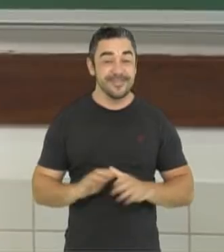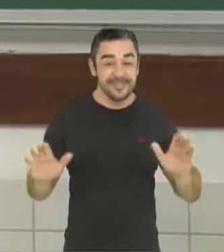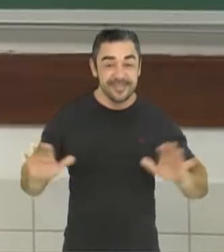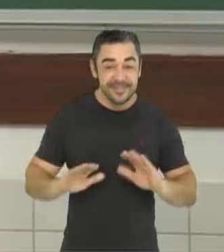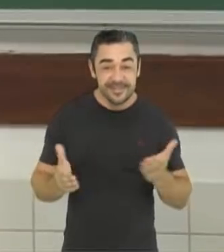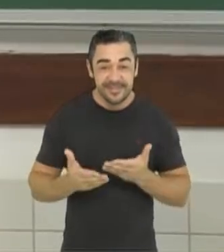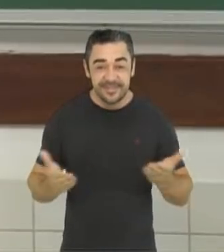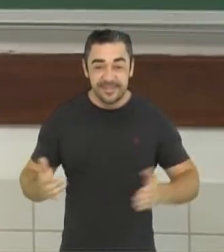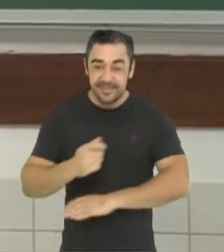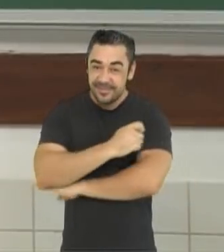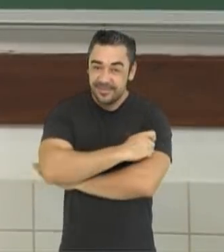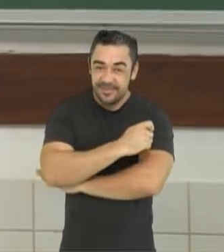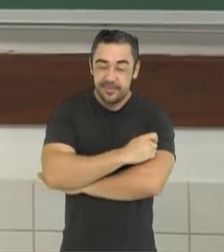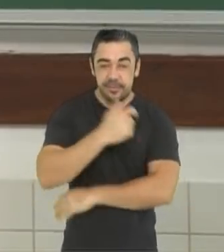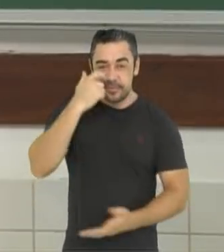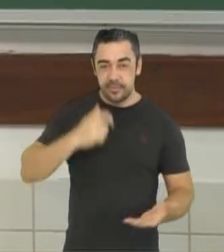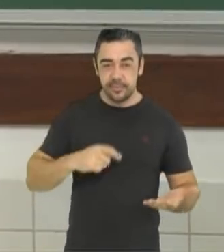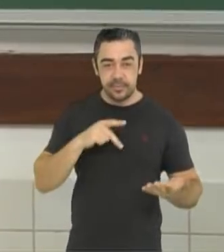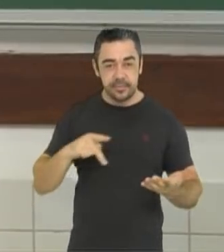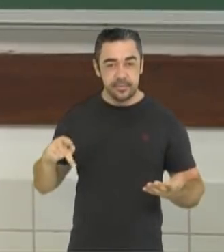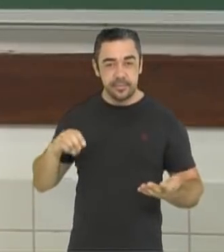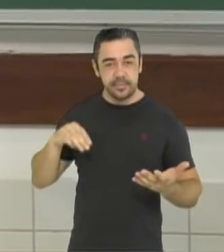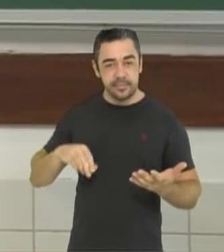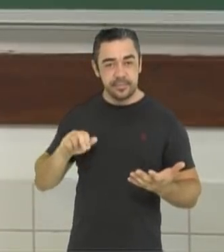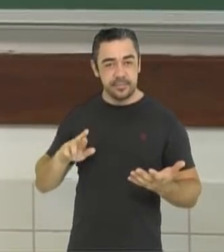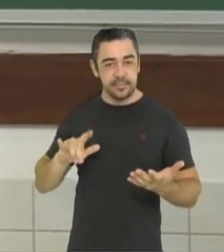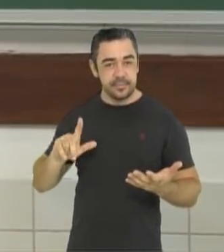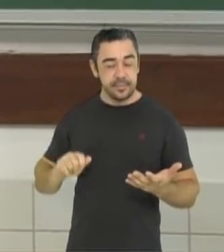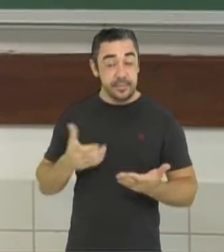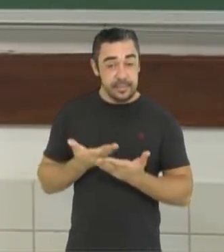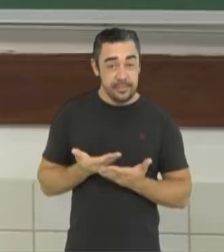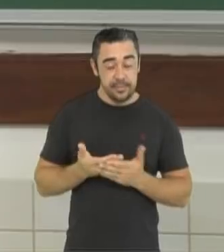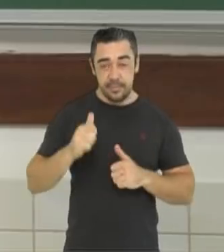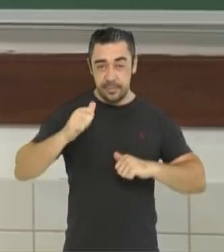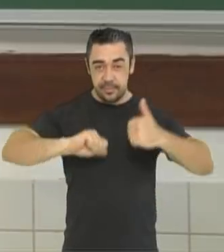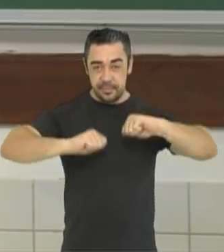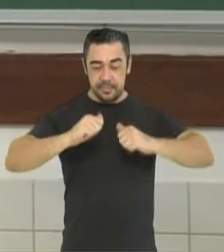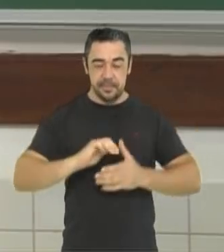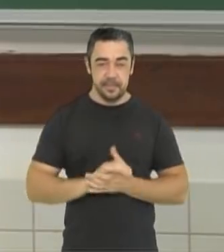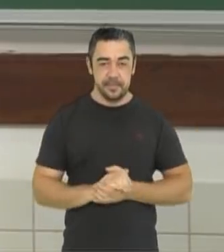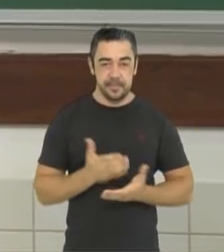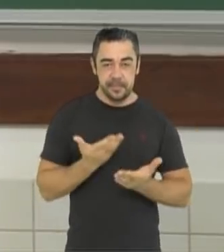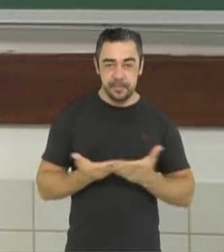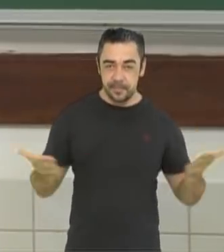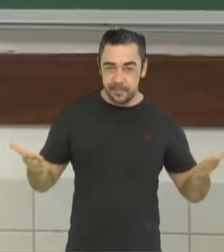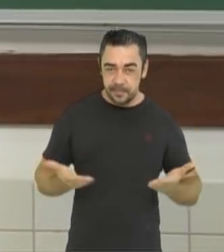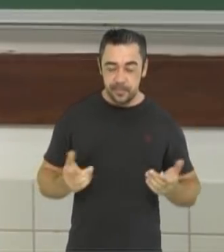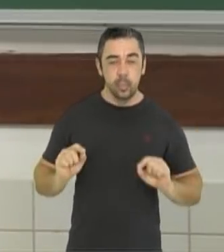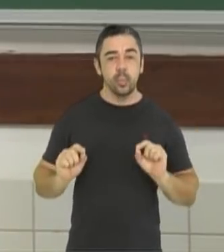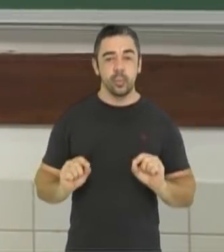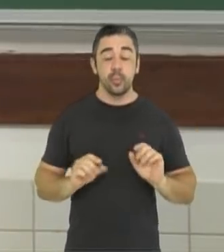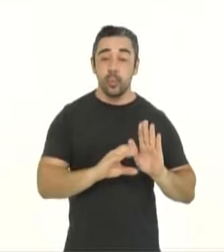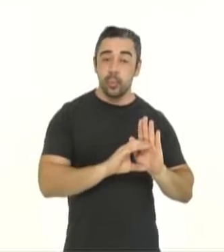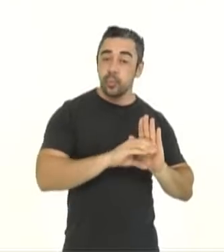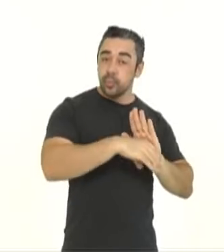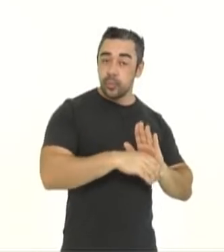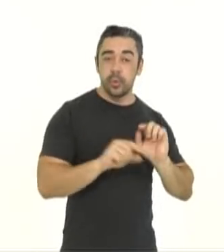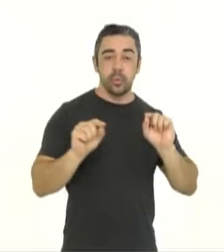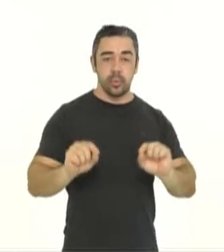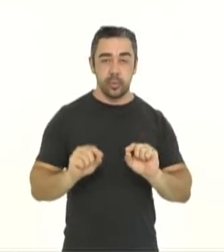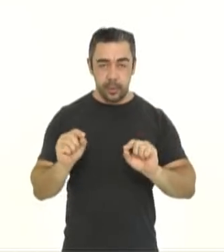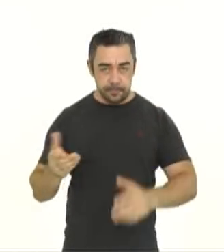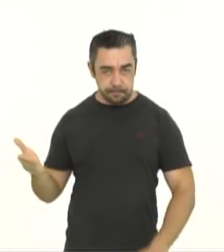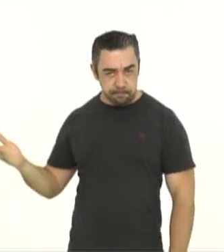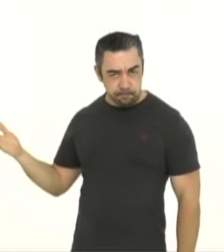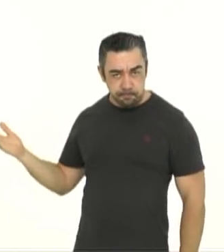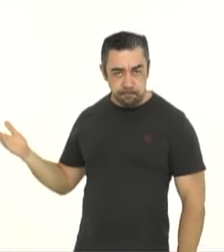Olá, alunos! Eu sou a professora Marília e vamos para mais uma aula de Química. Na aula de hoje, vamos conceituar as seguintes